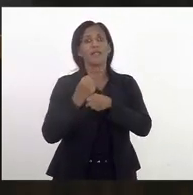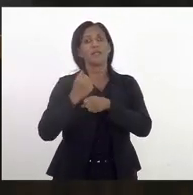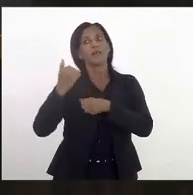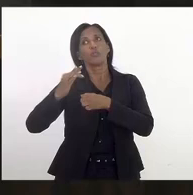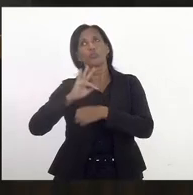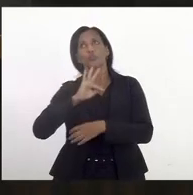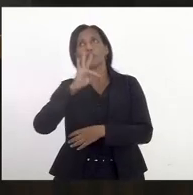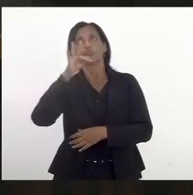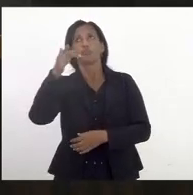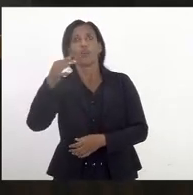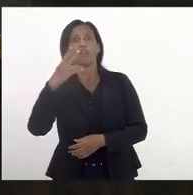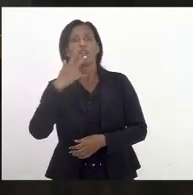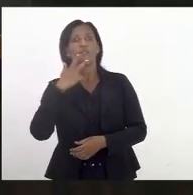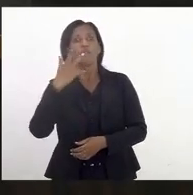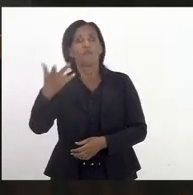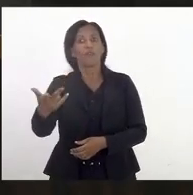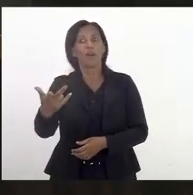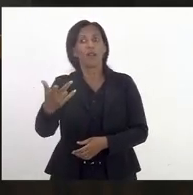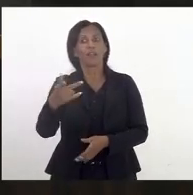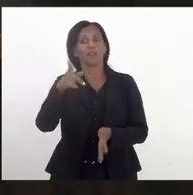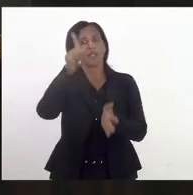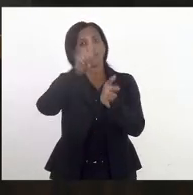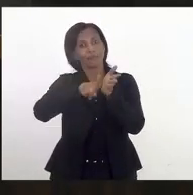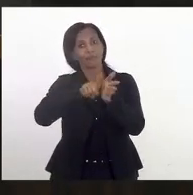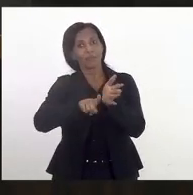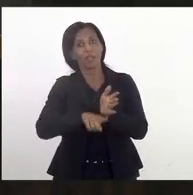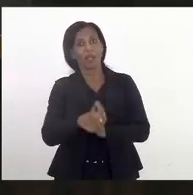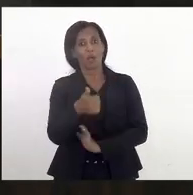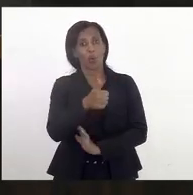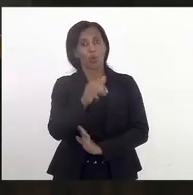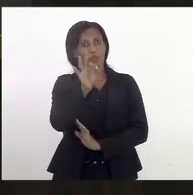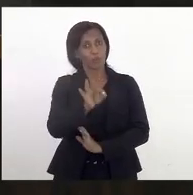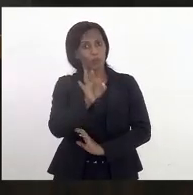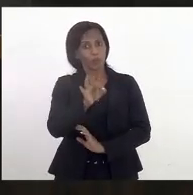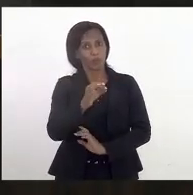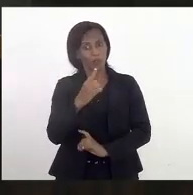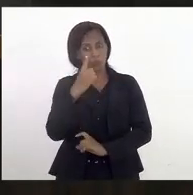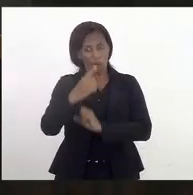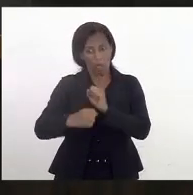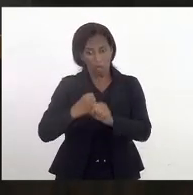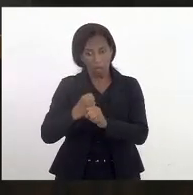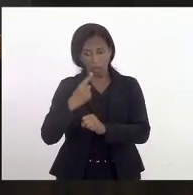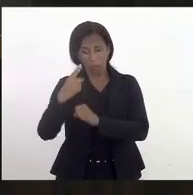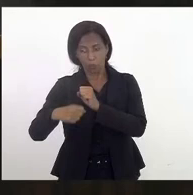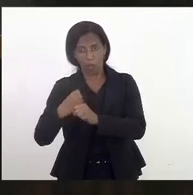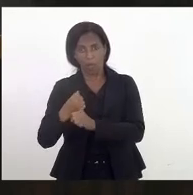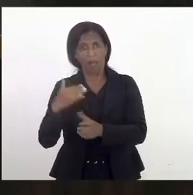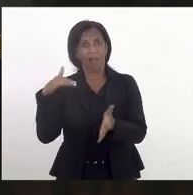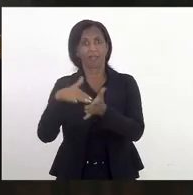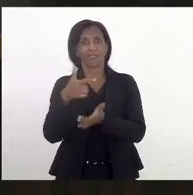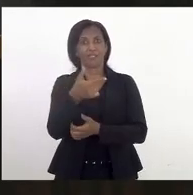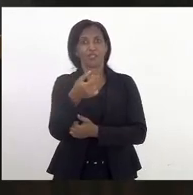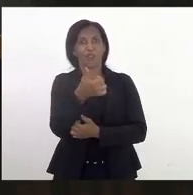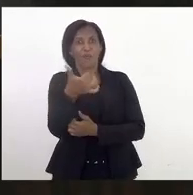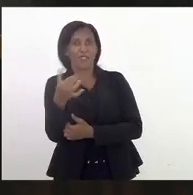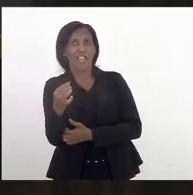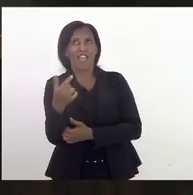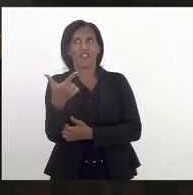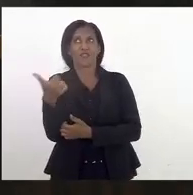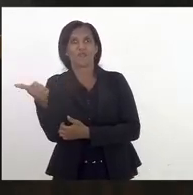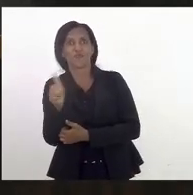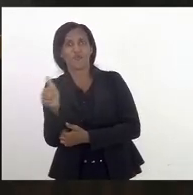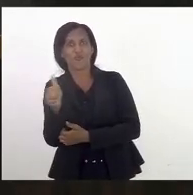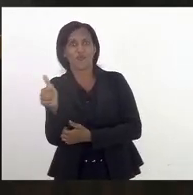Assembleia tem uma redução de onze por cento ao ano até 2000 as ideias para 2011 bom